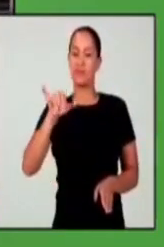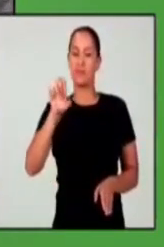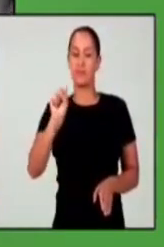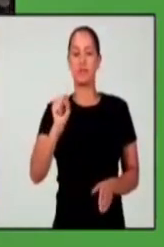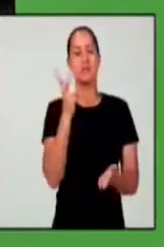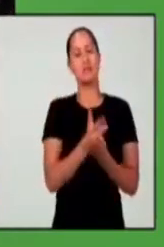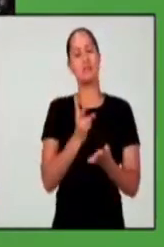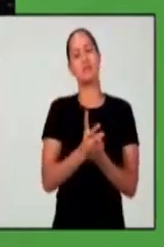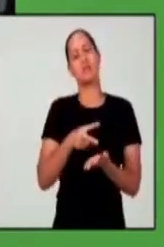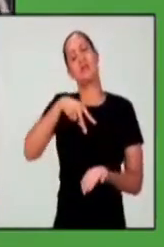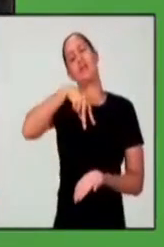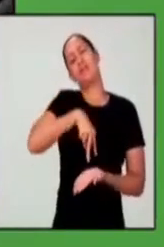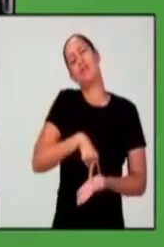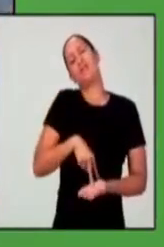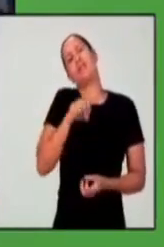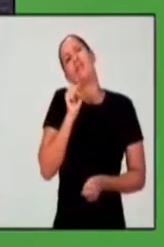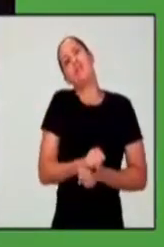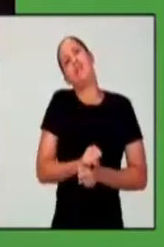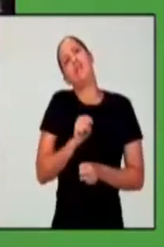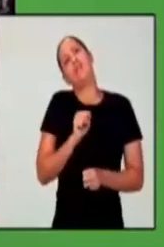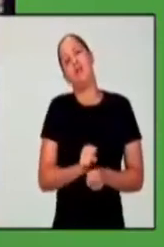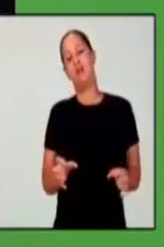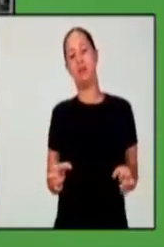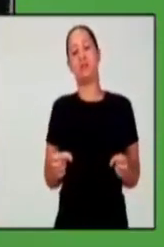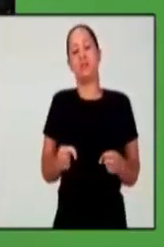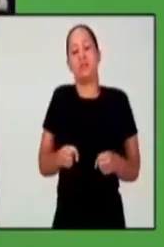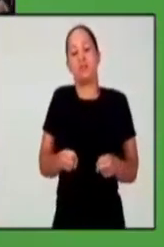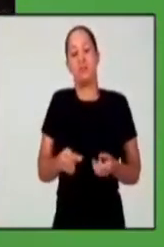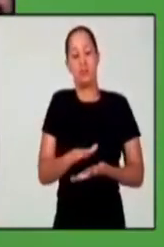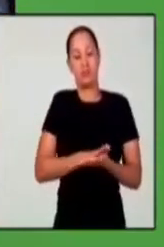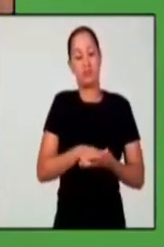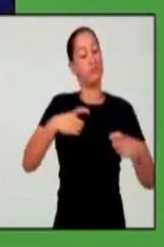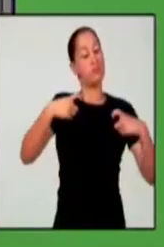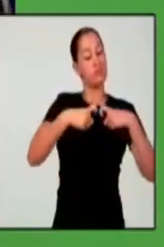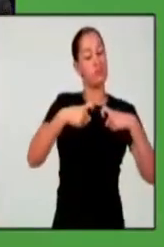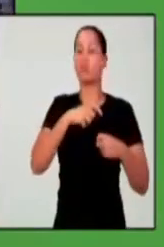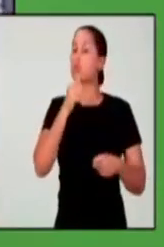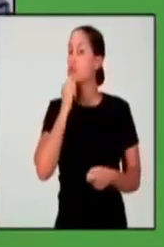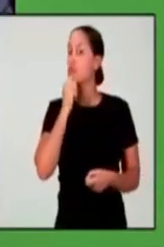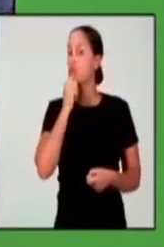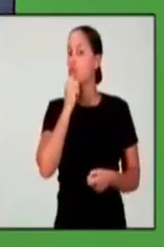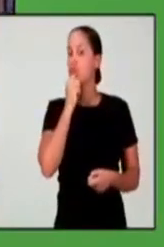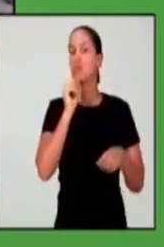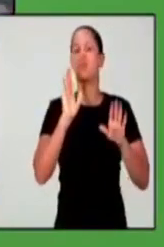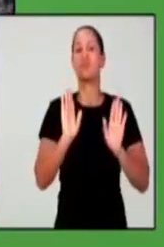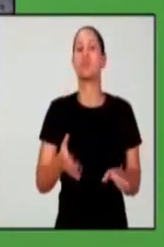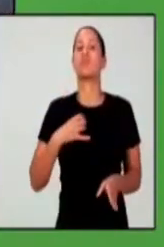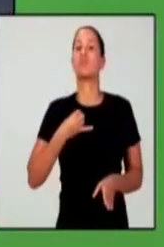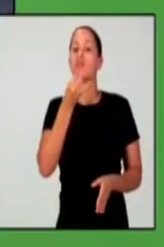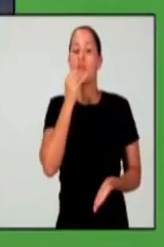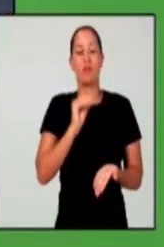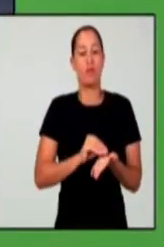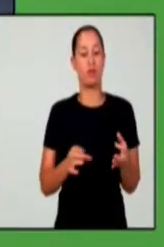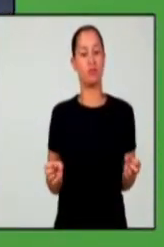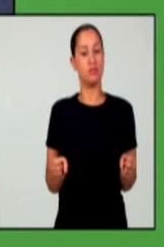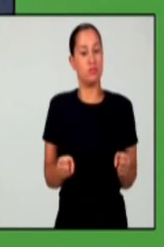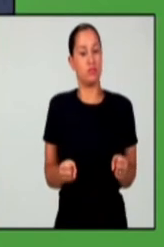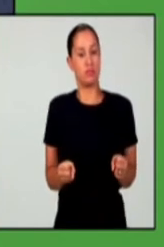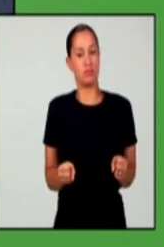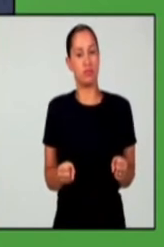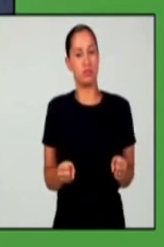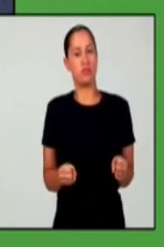Enéas passa o dia todo em pé, parado, sem contrair os músculos nem usar meias elásticas. A falta de